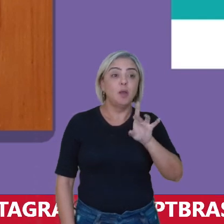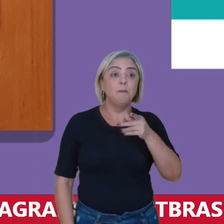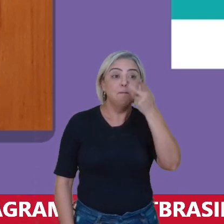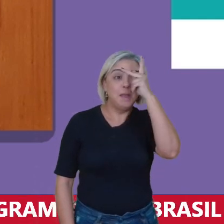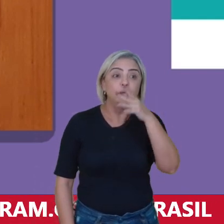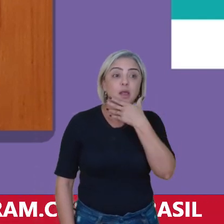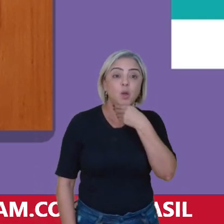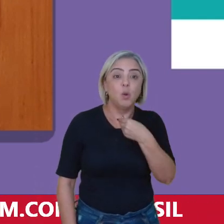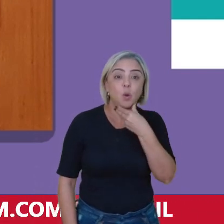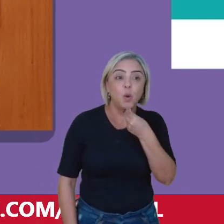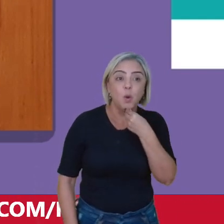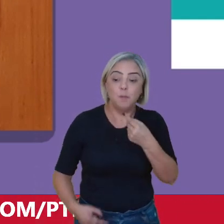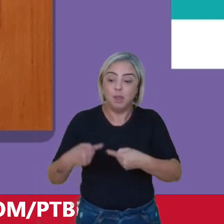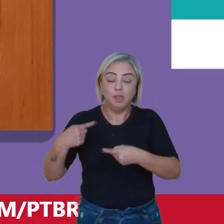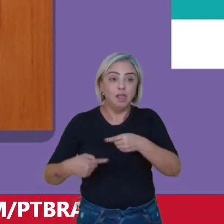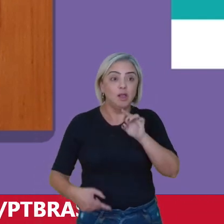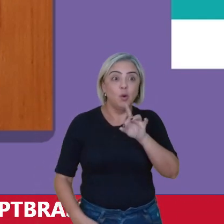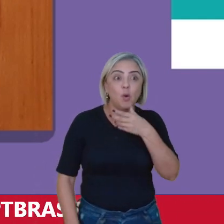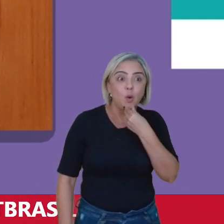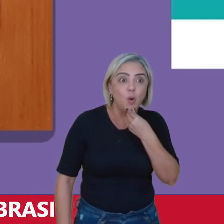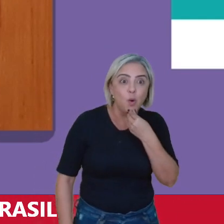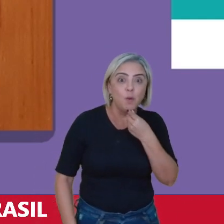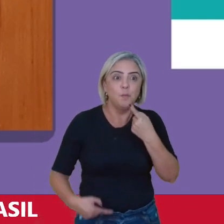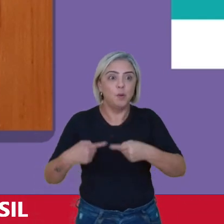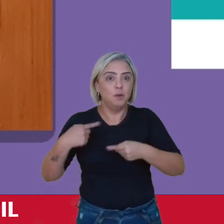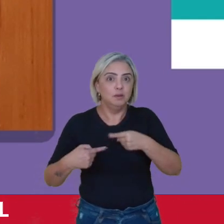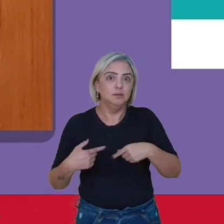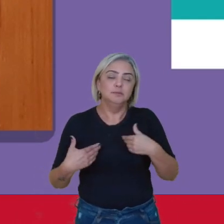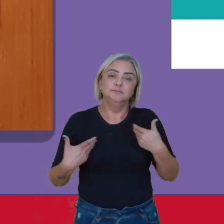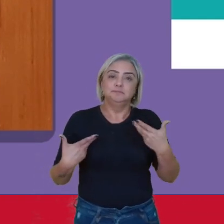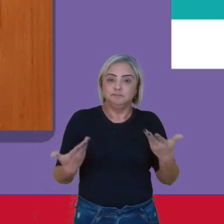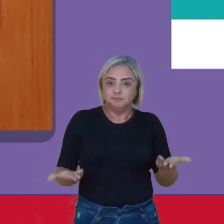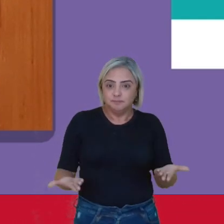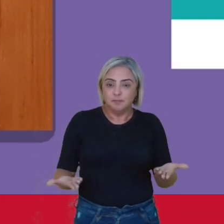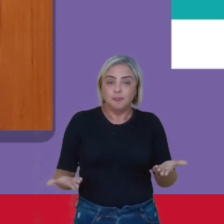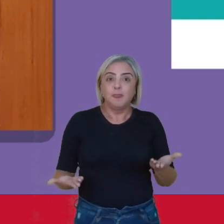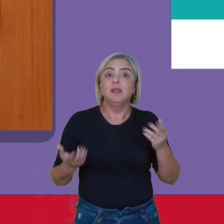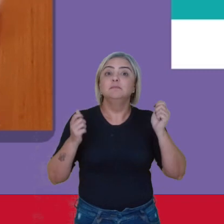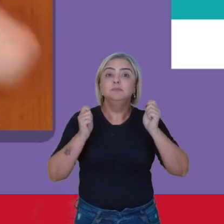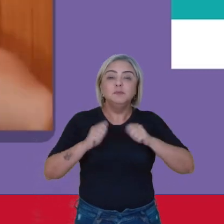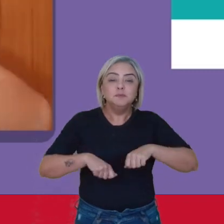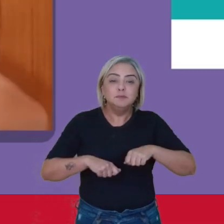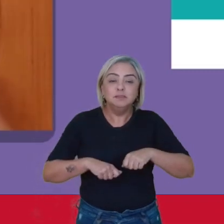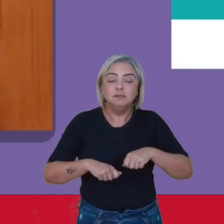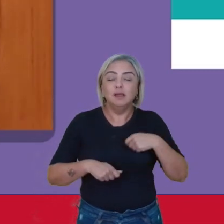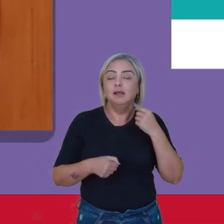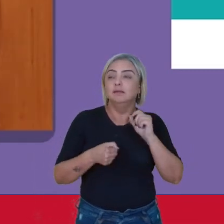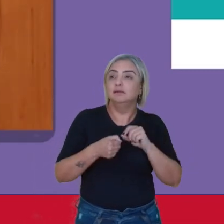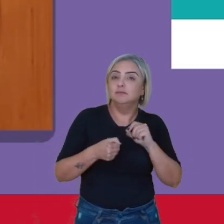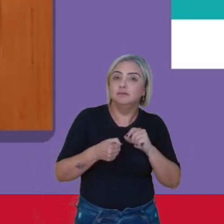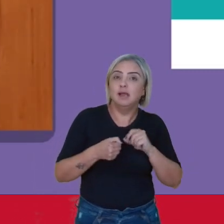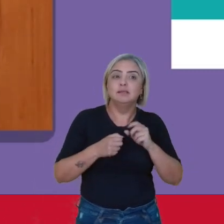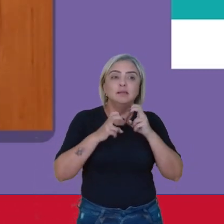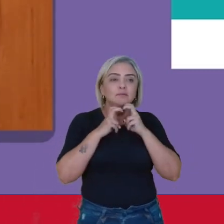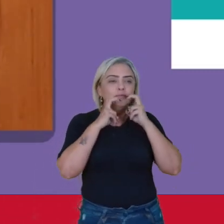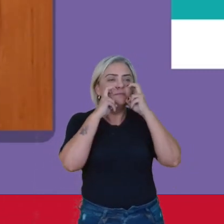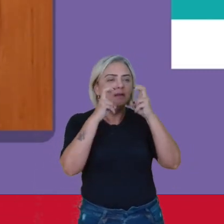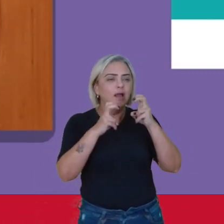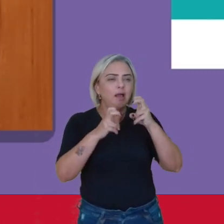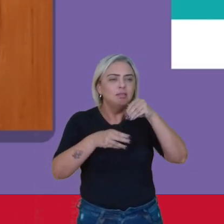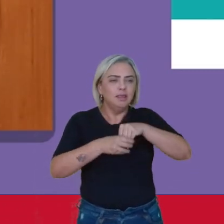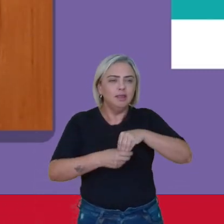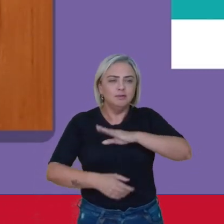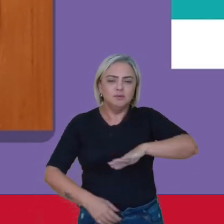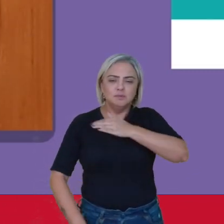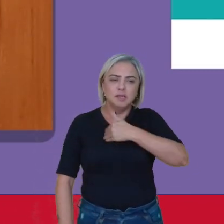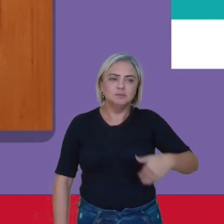os espaços políticos não nos pertencem, que, enfim, a possibilidade de fazer uso da voz no espaço público não